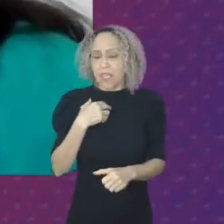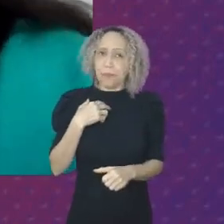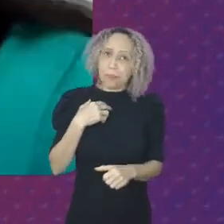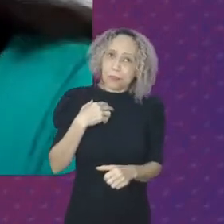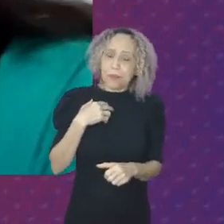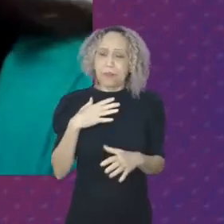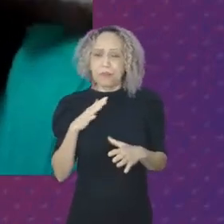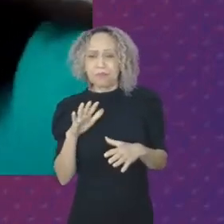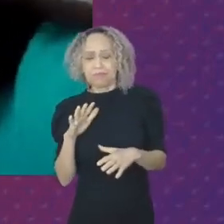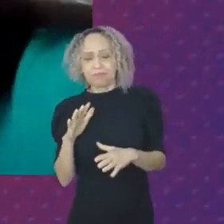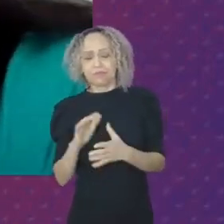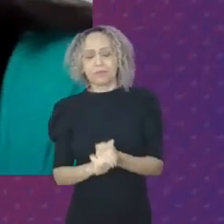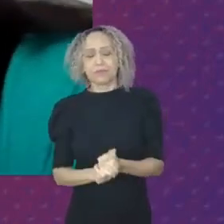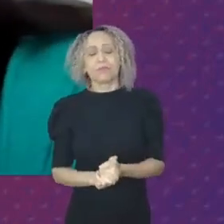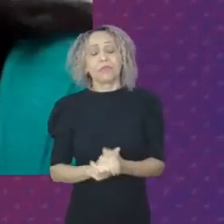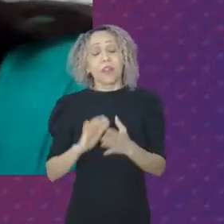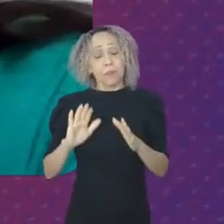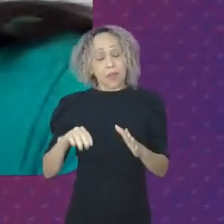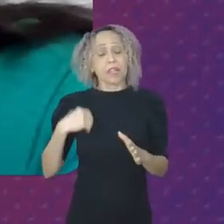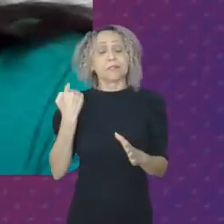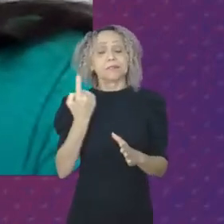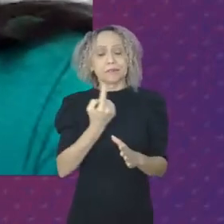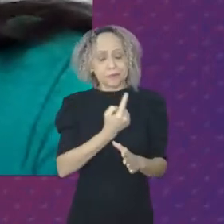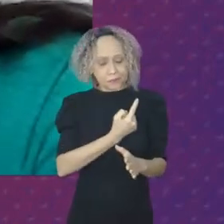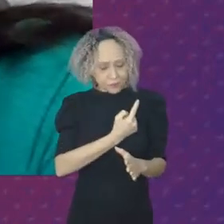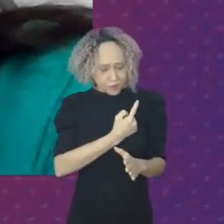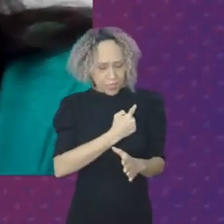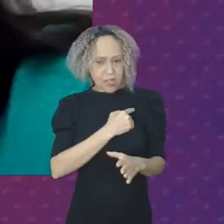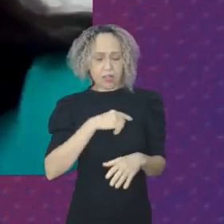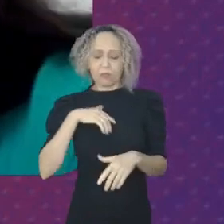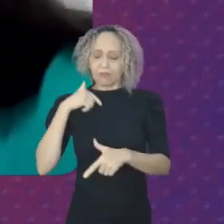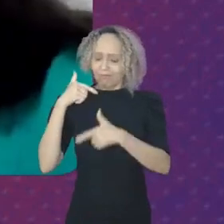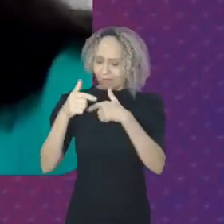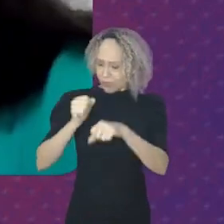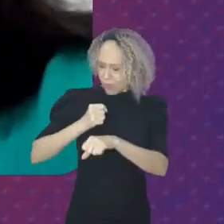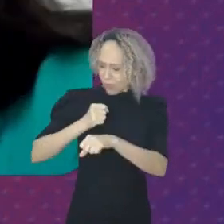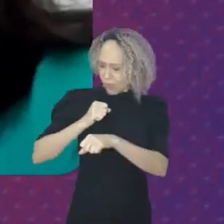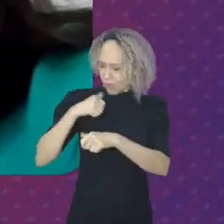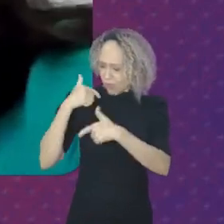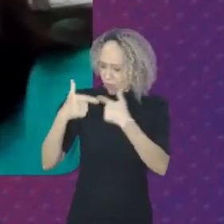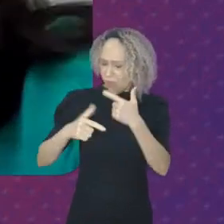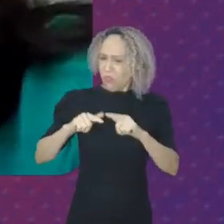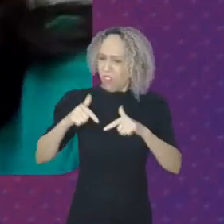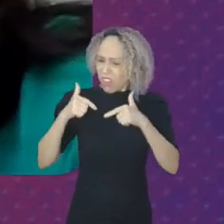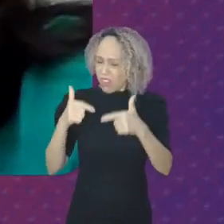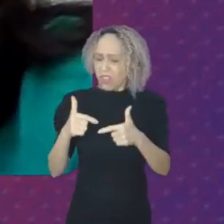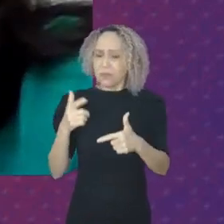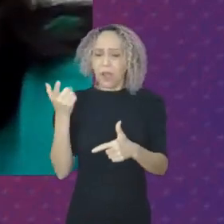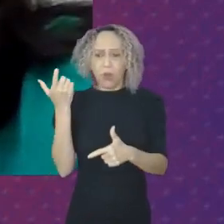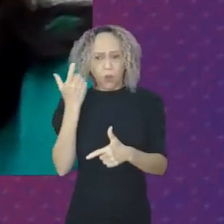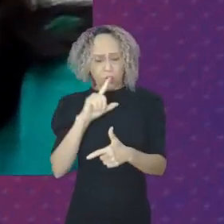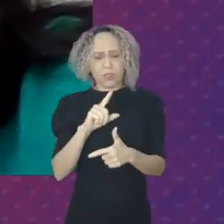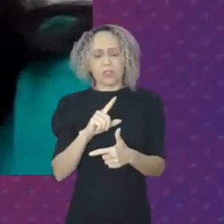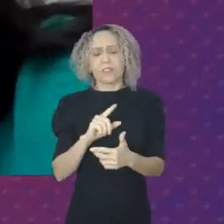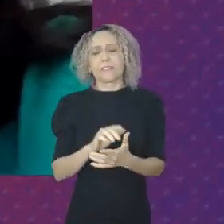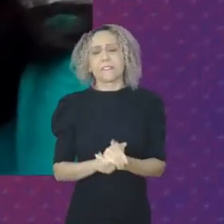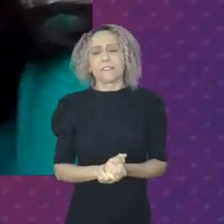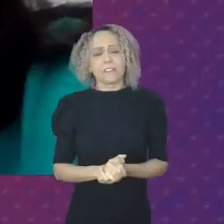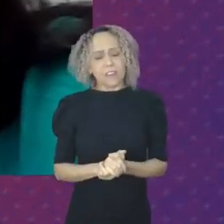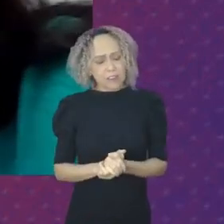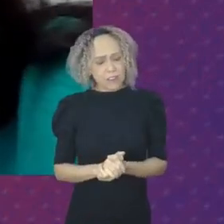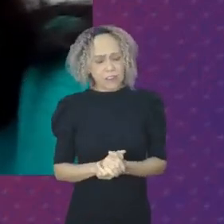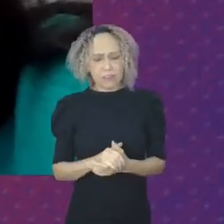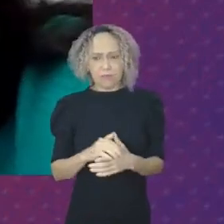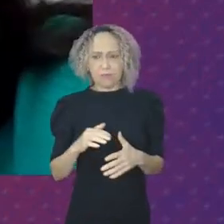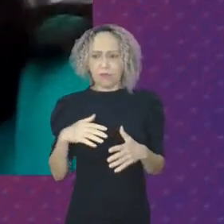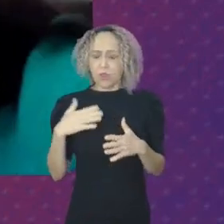para poder melhorar minimamente esse contrato existente. Ah, por que que a gente não finaliza